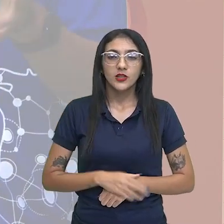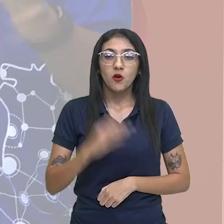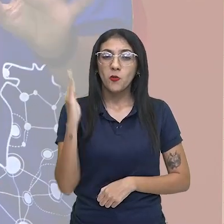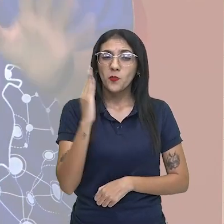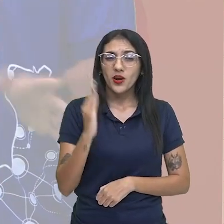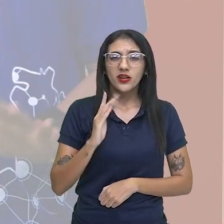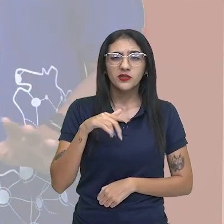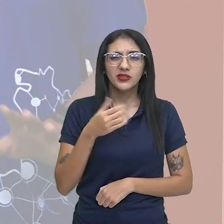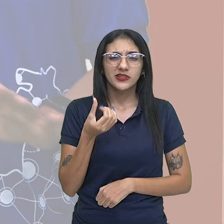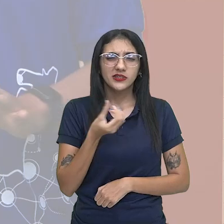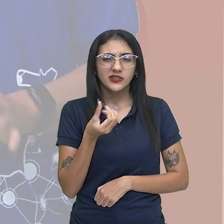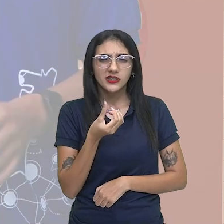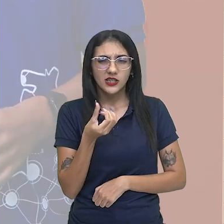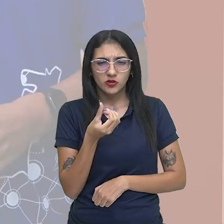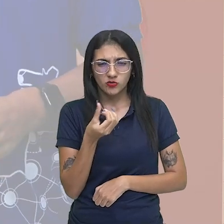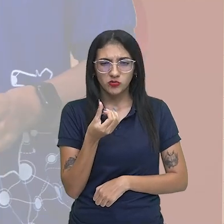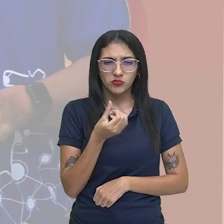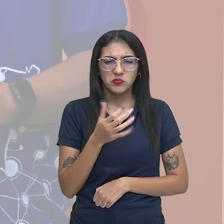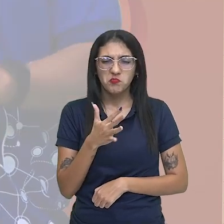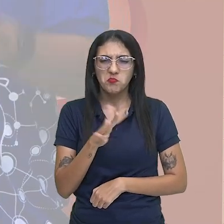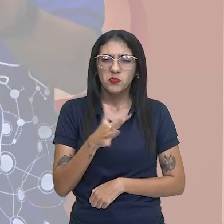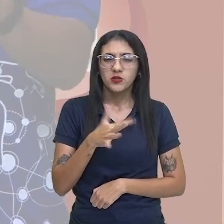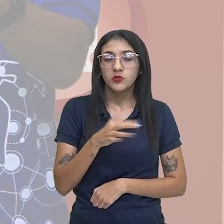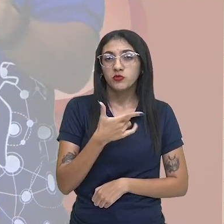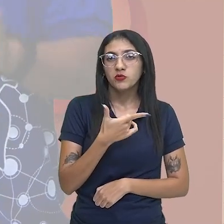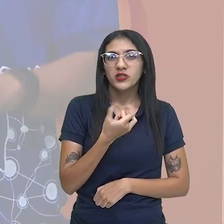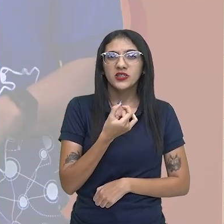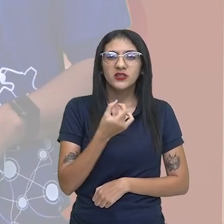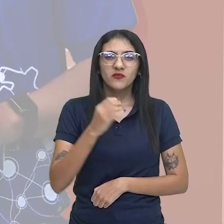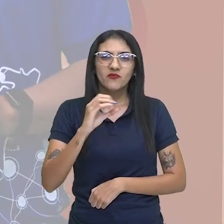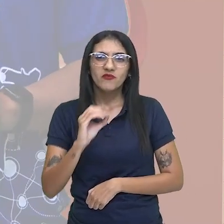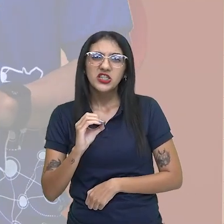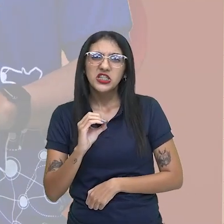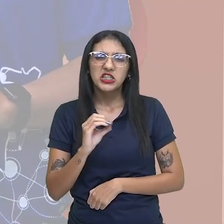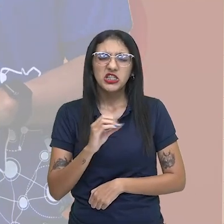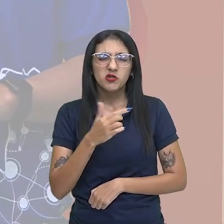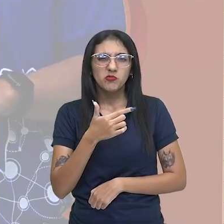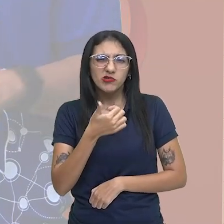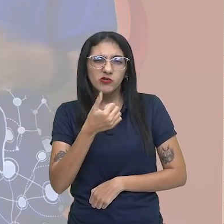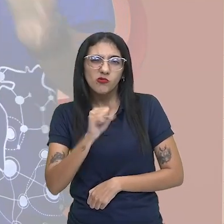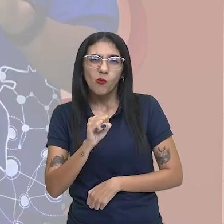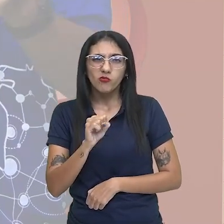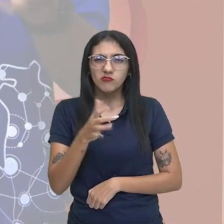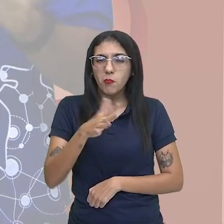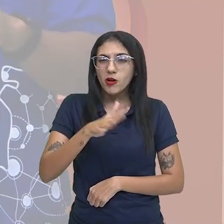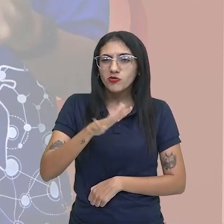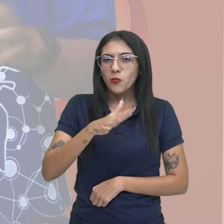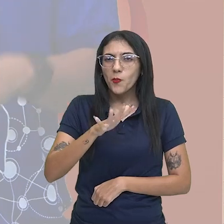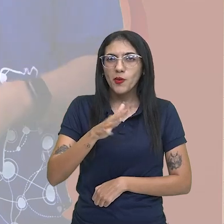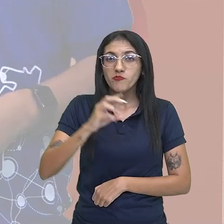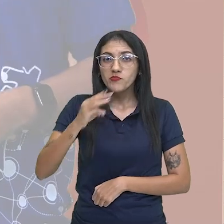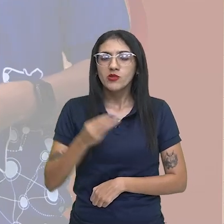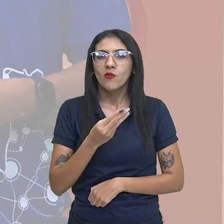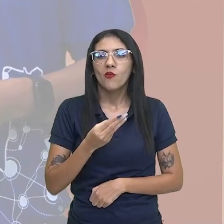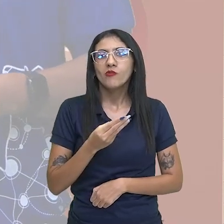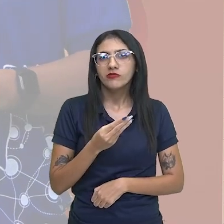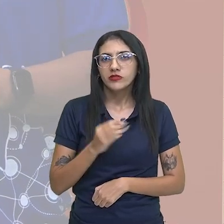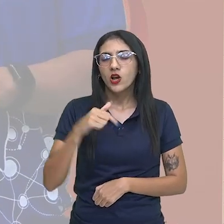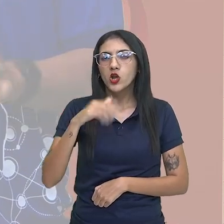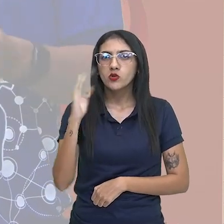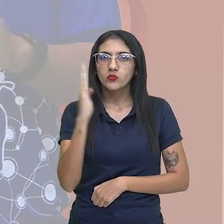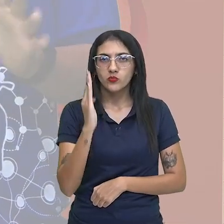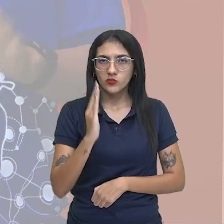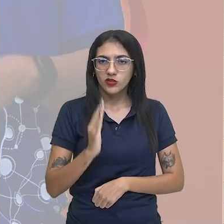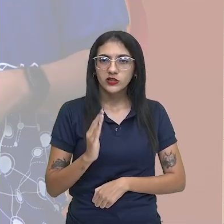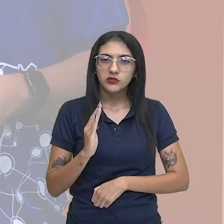de mais ou menos 220 milhões, mais ou menos 218 milhões de pessoas ali, 218, 220,